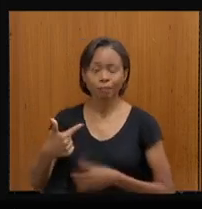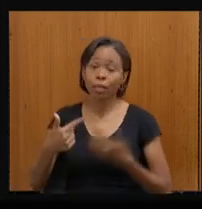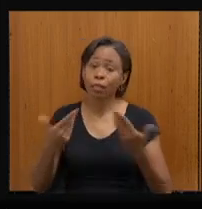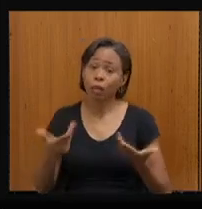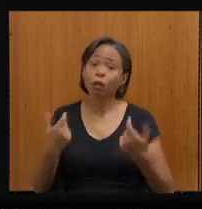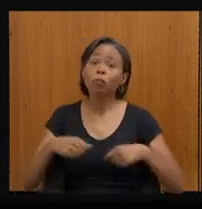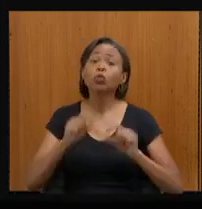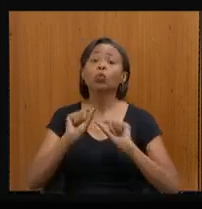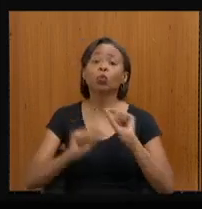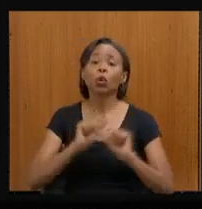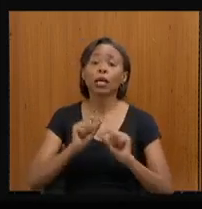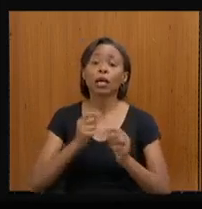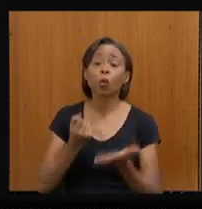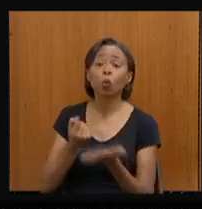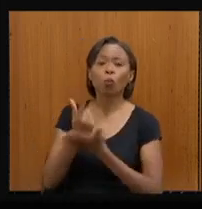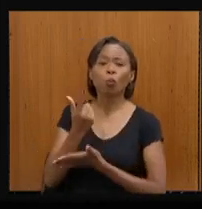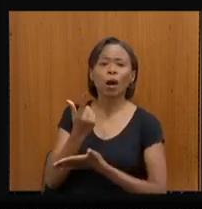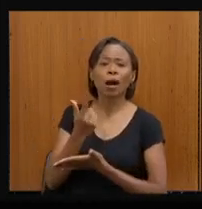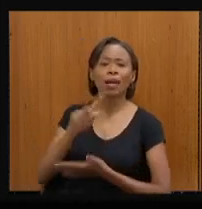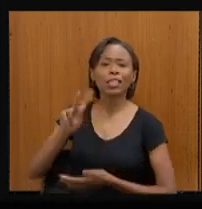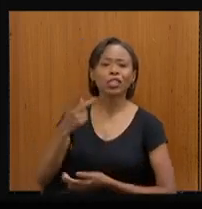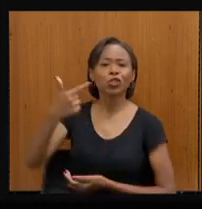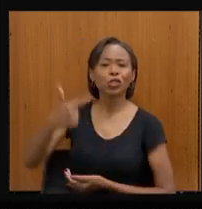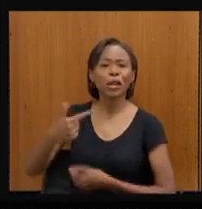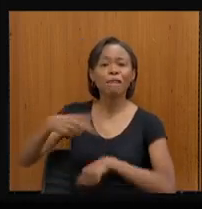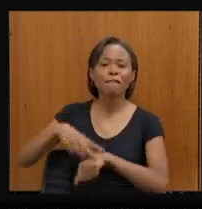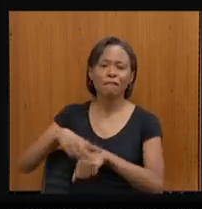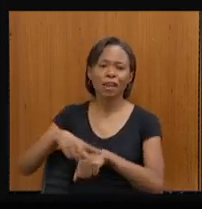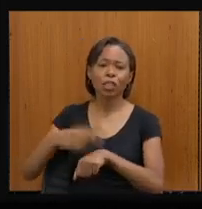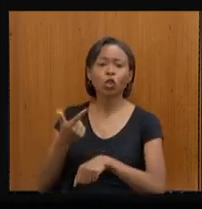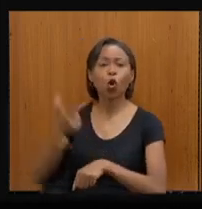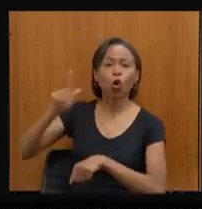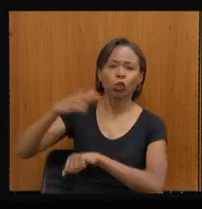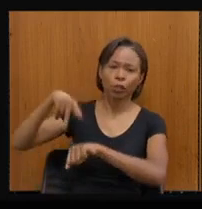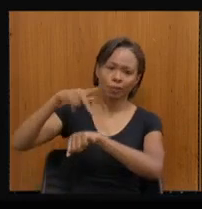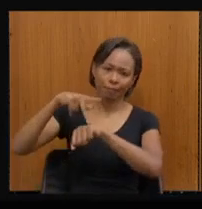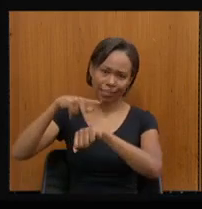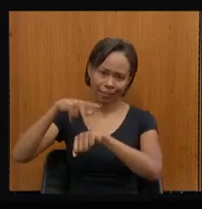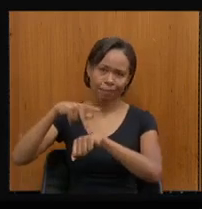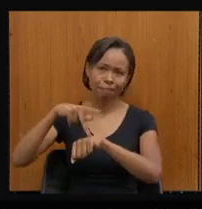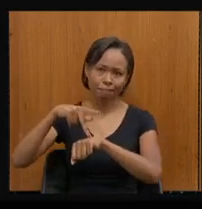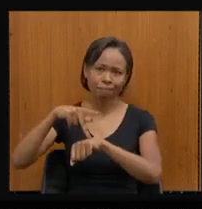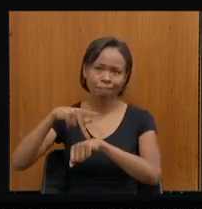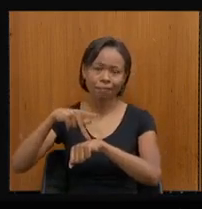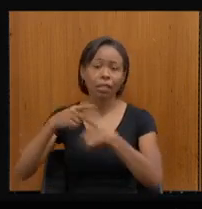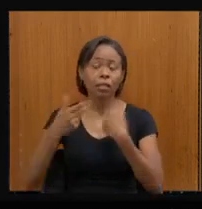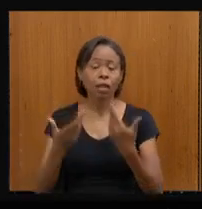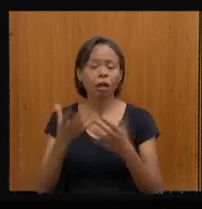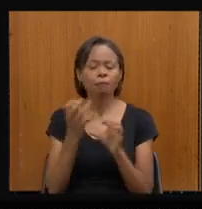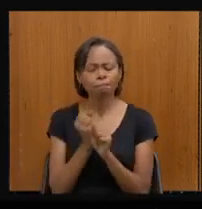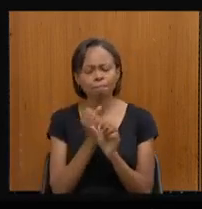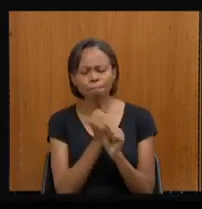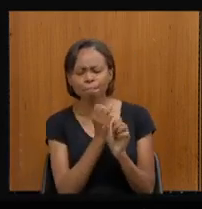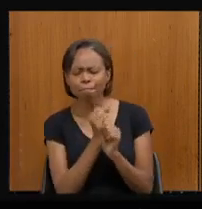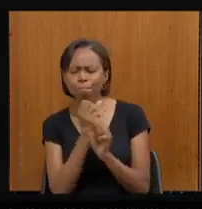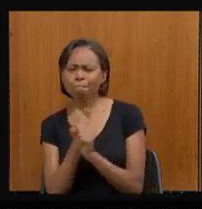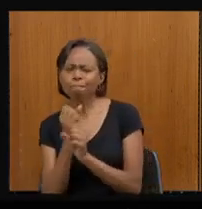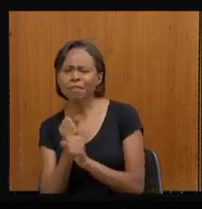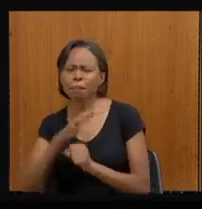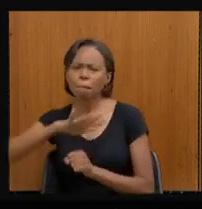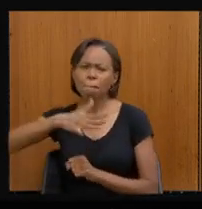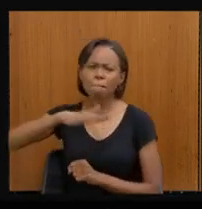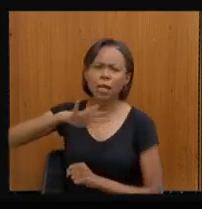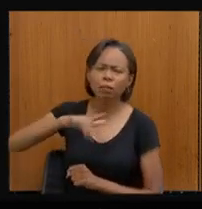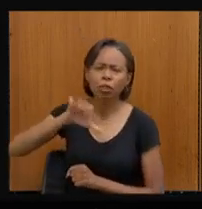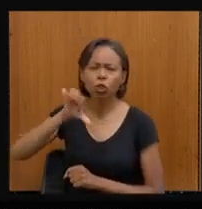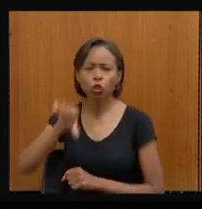importar hidrogênio verde de outros países Então os cálculos mostra opção mais